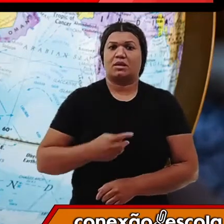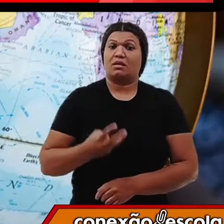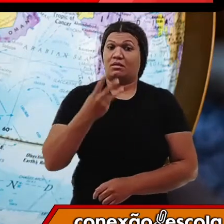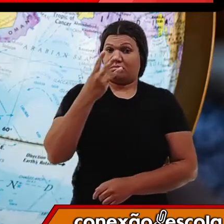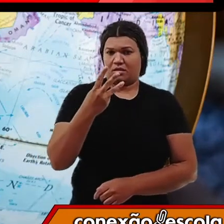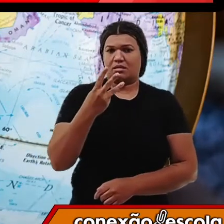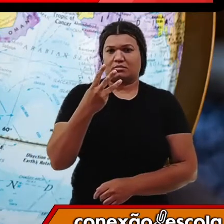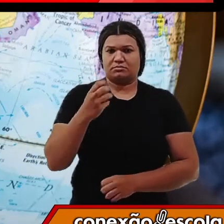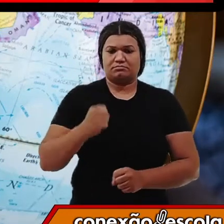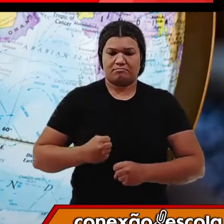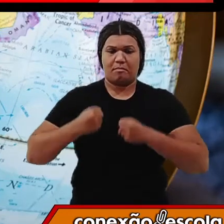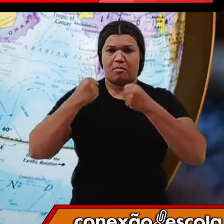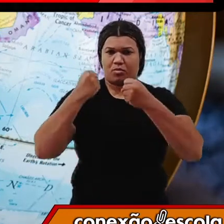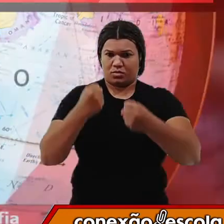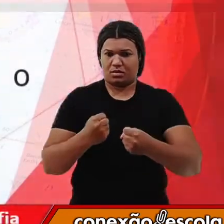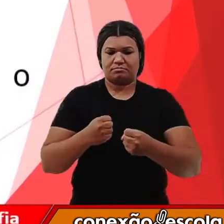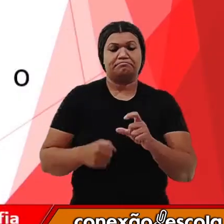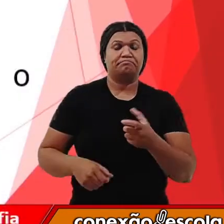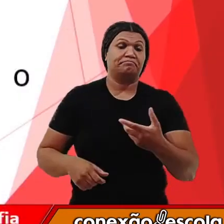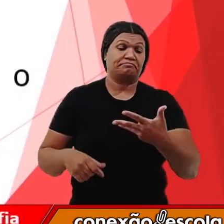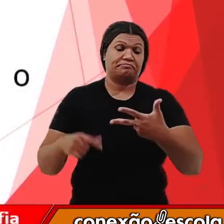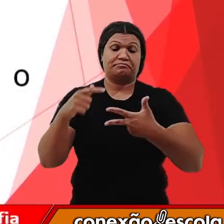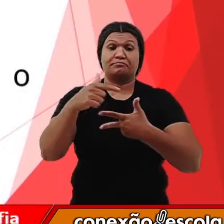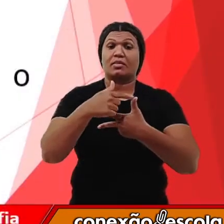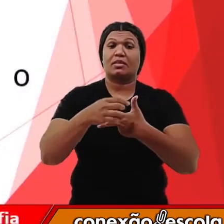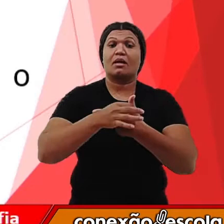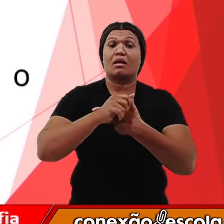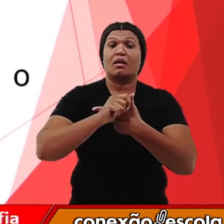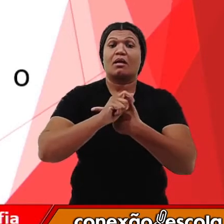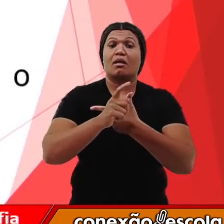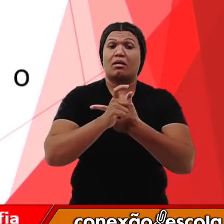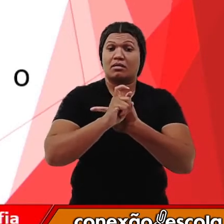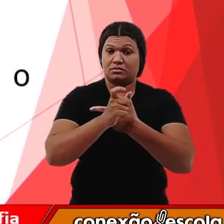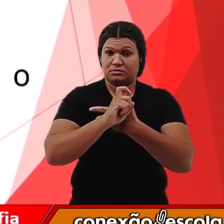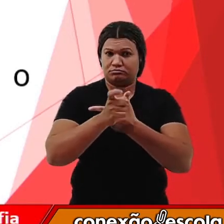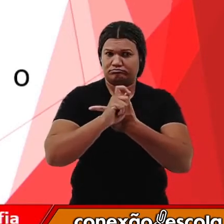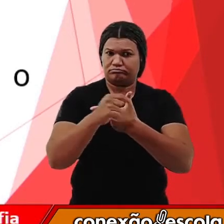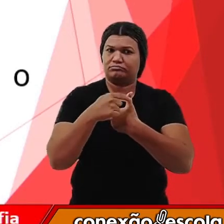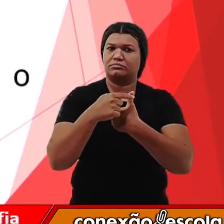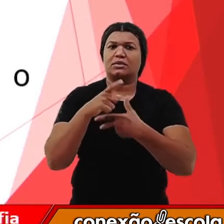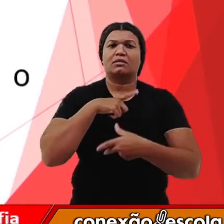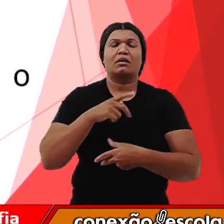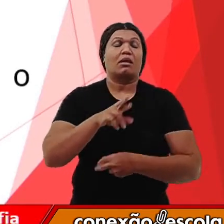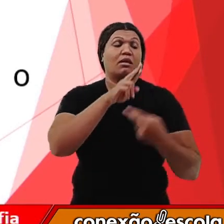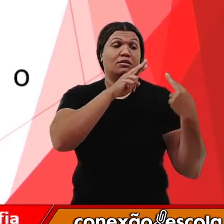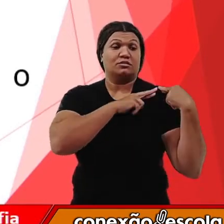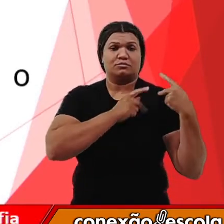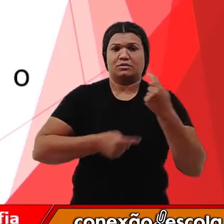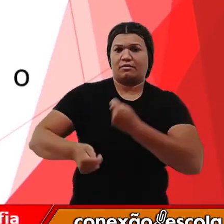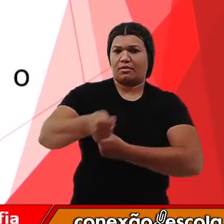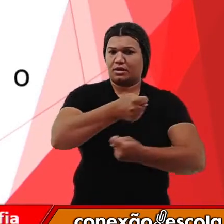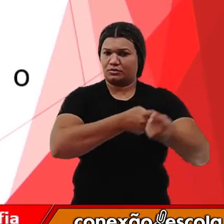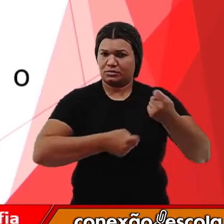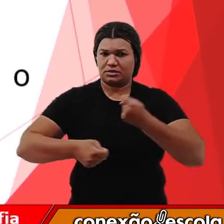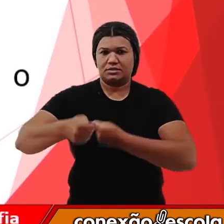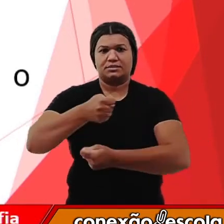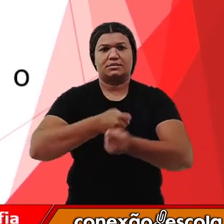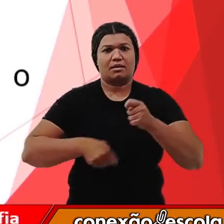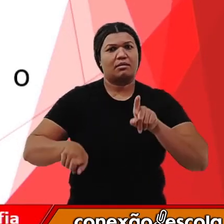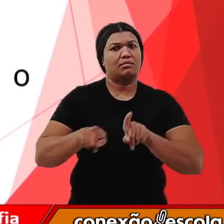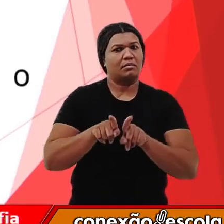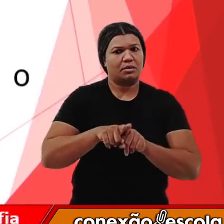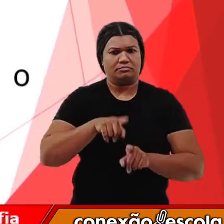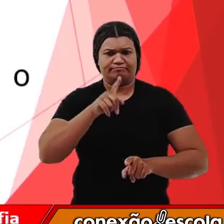poderes. O poder executivo, responsável por administrar o território e executar as